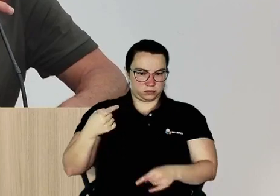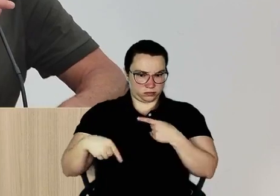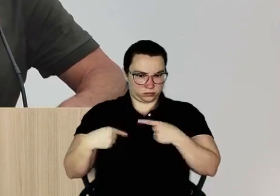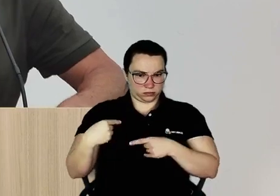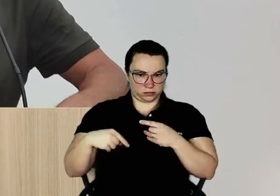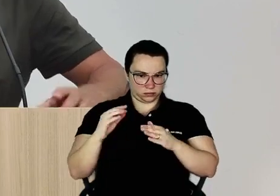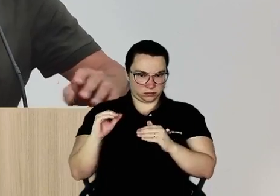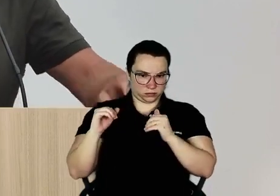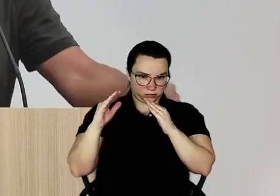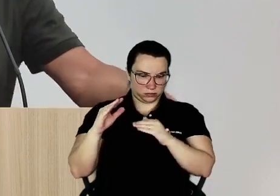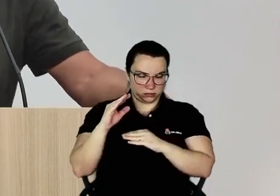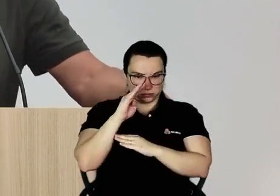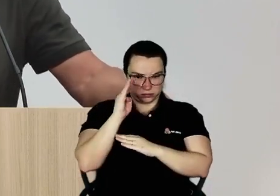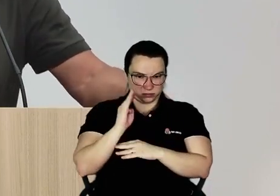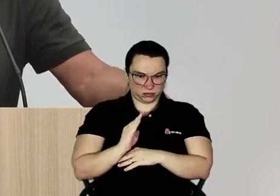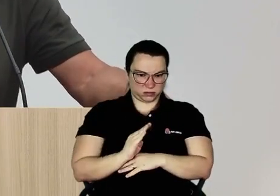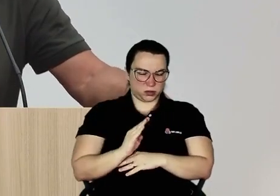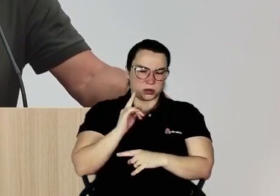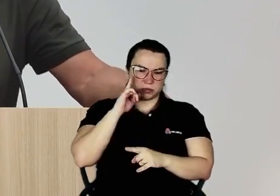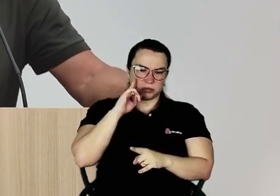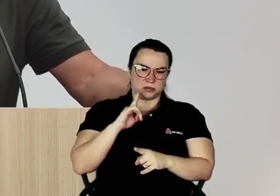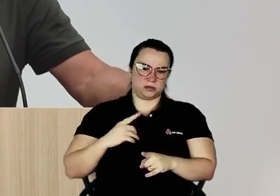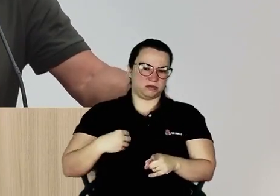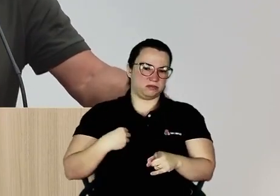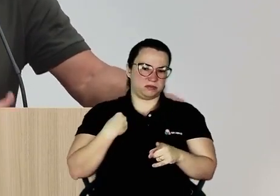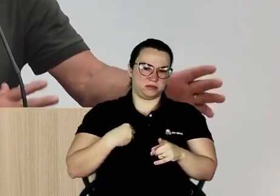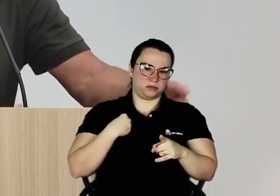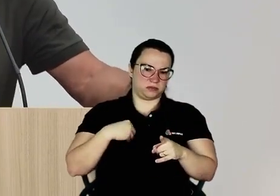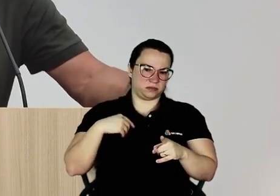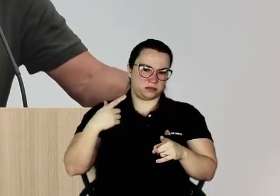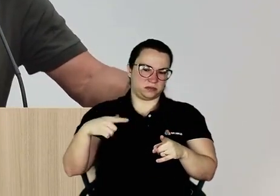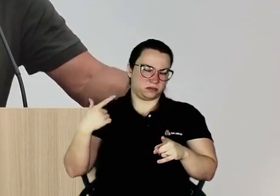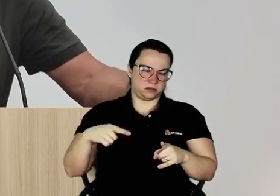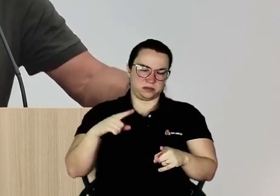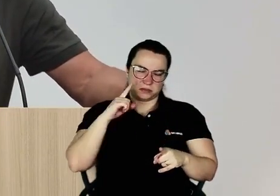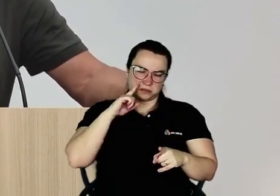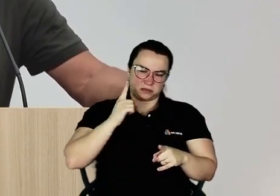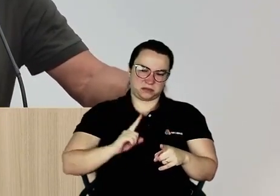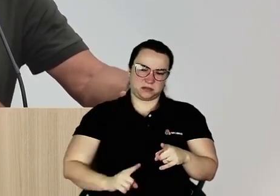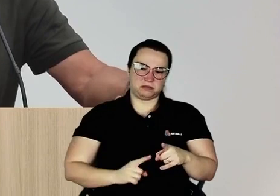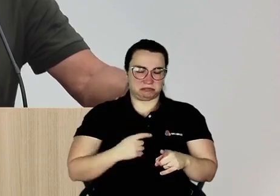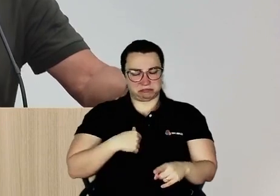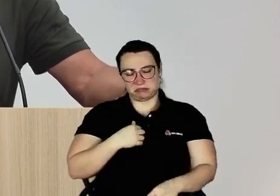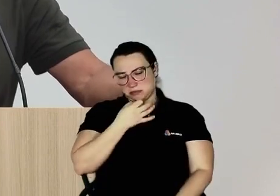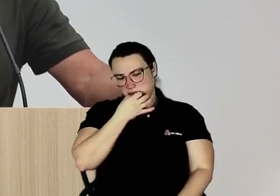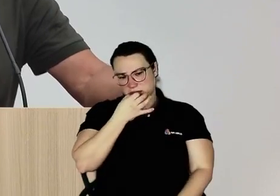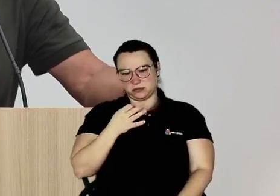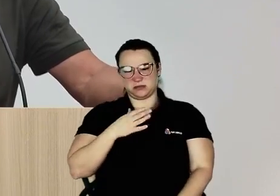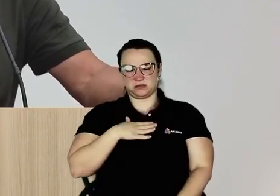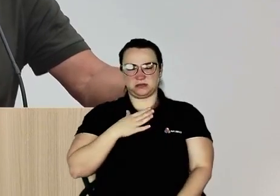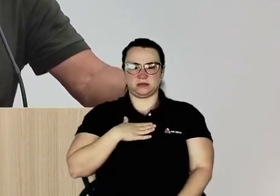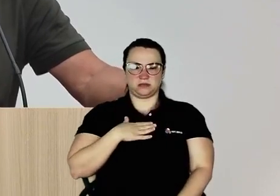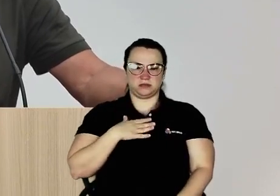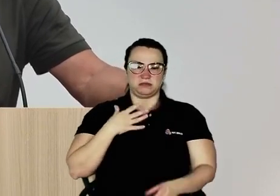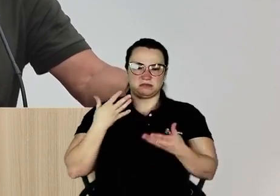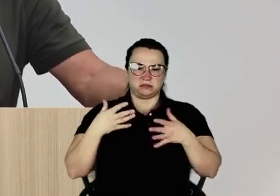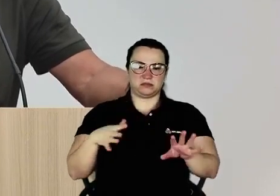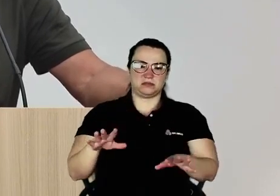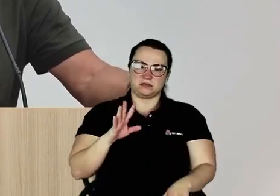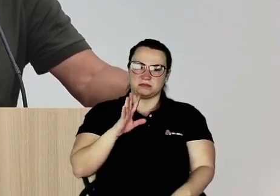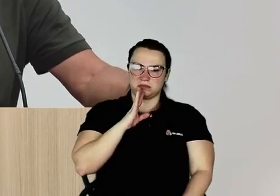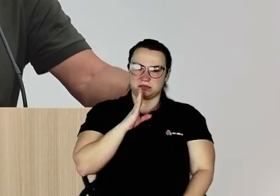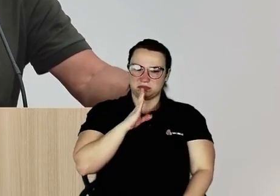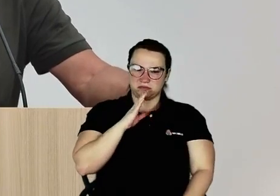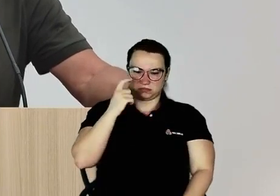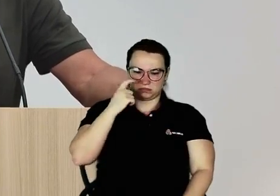Brasil nem sabem que nós existimos, na verdade. Eu já vejo dessa forma. E nem quero que me conheça também, não faço muita questão